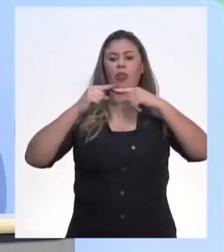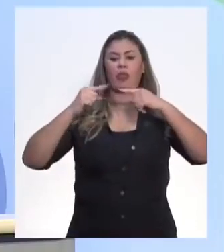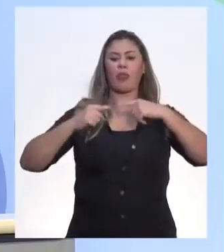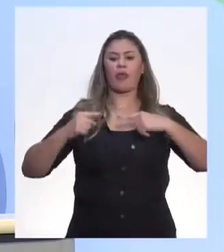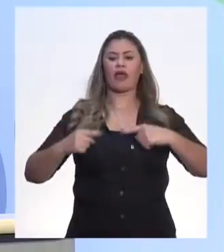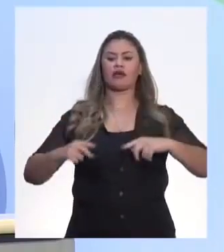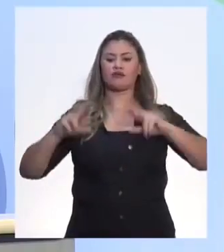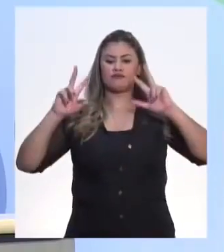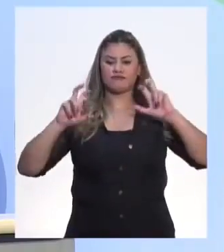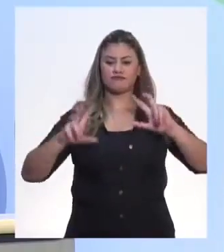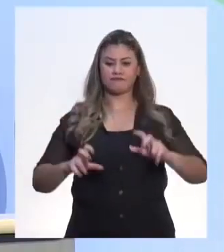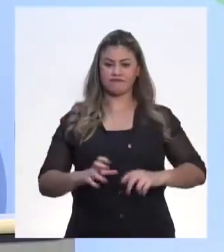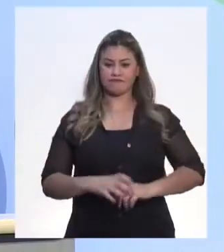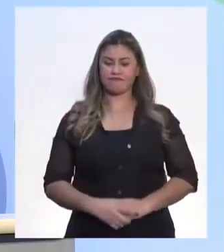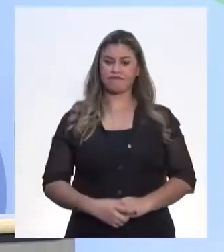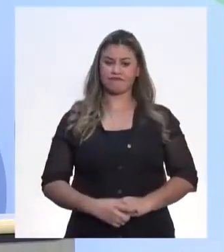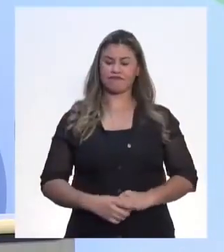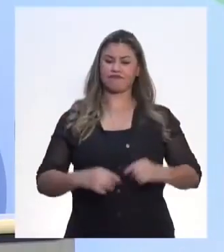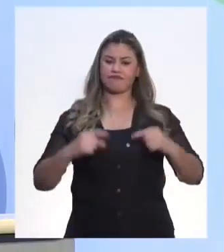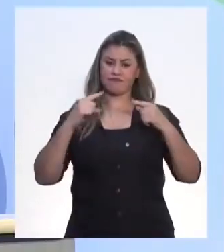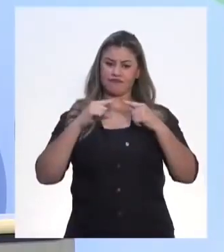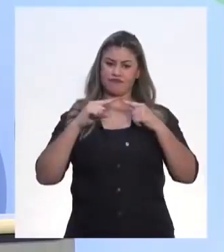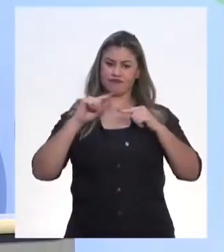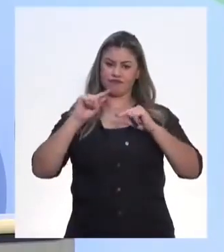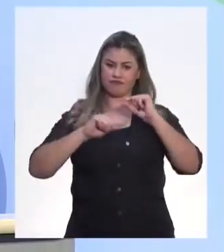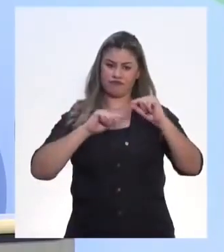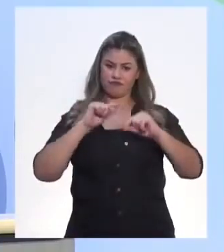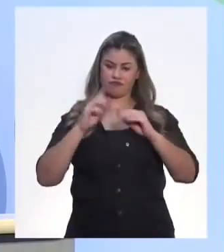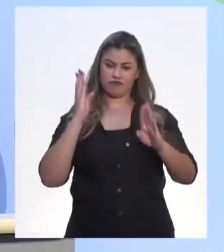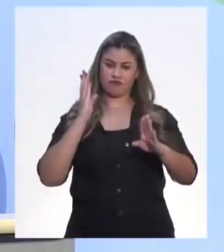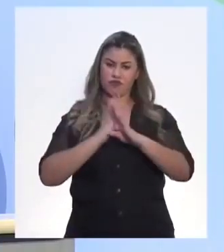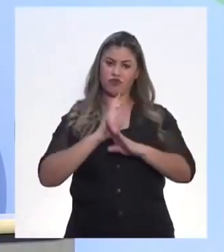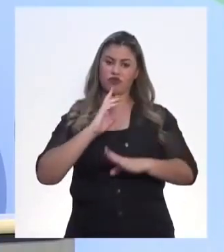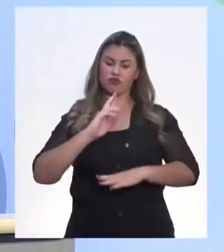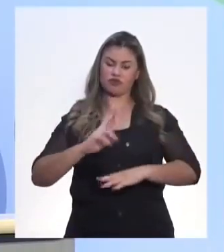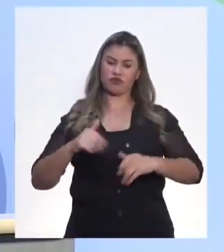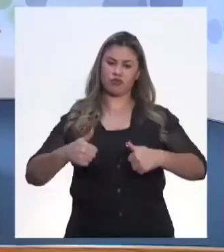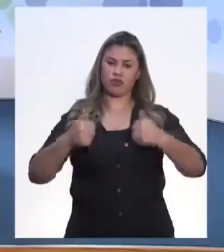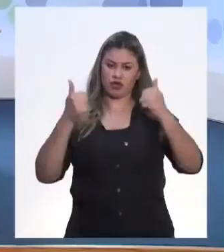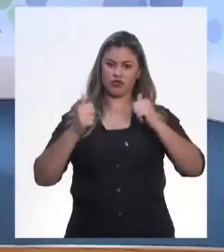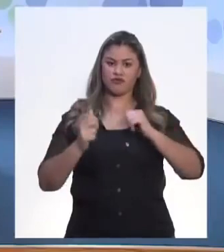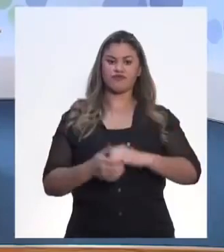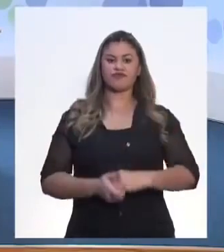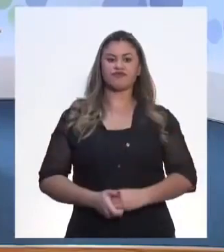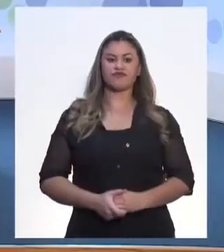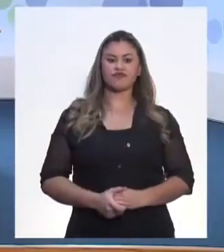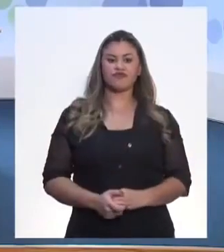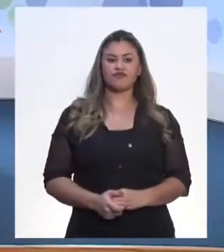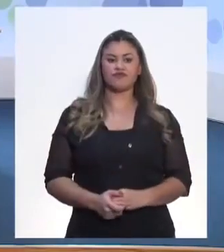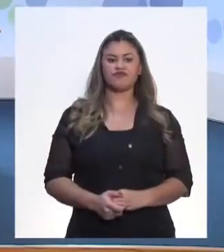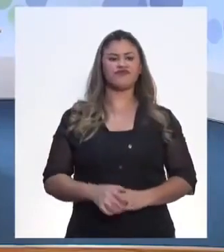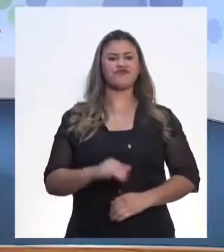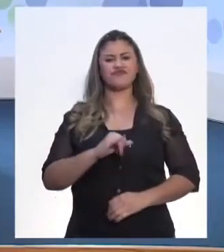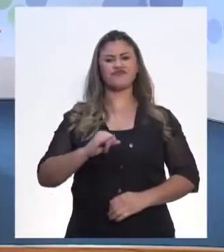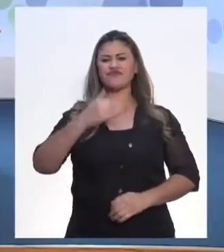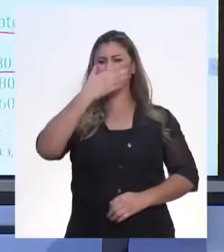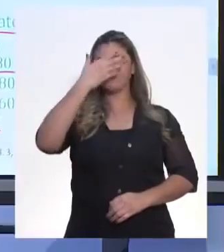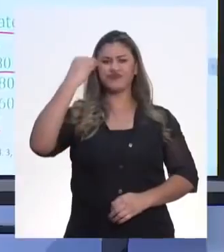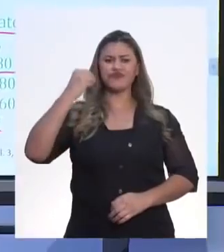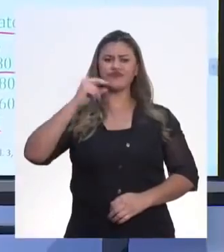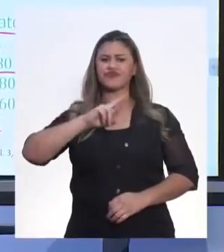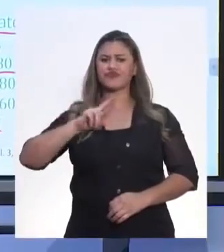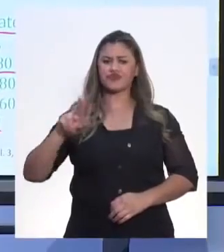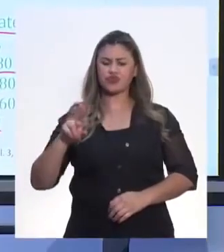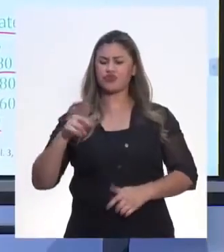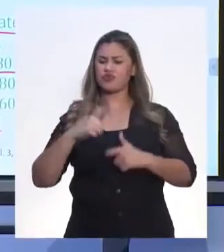esse assunto. É aquele com o qual vocês se identificarem melhor nesse contexto, certo? Isso mesmo. Se você não lembrar exatamente do